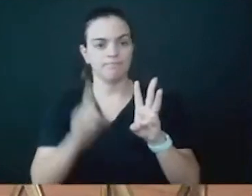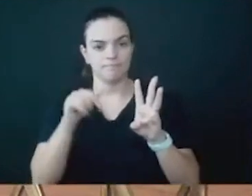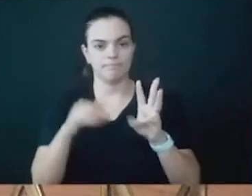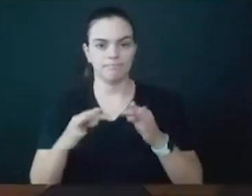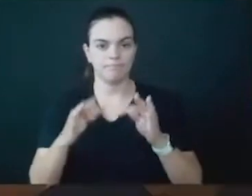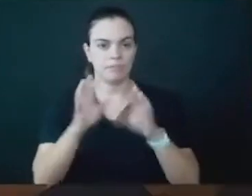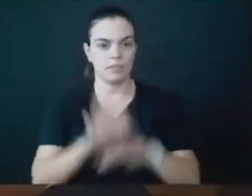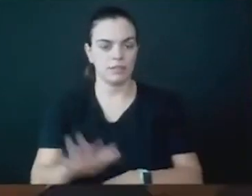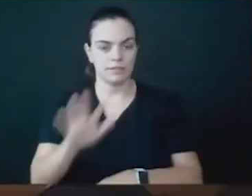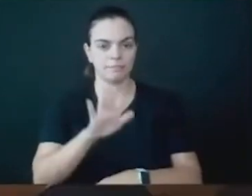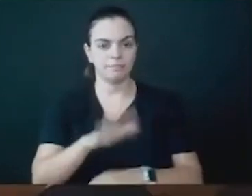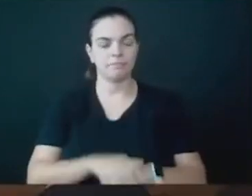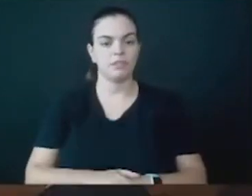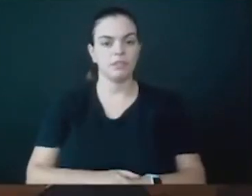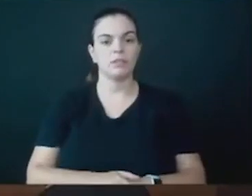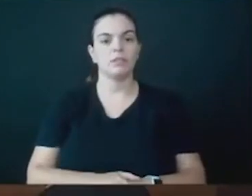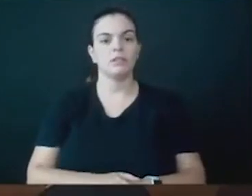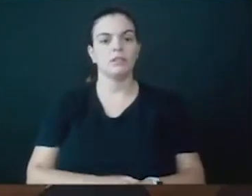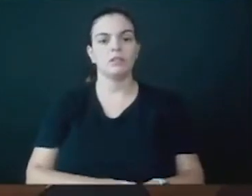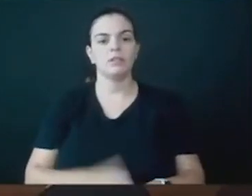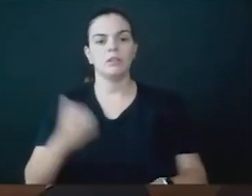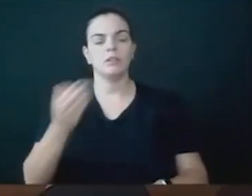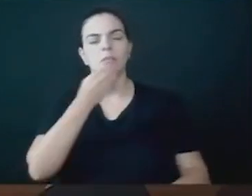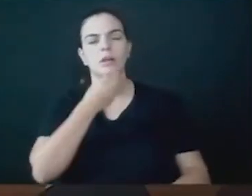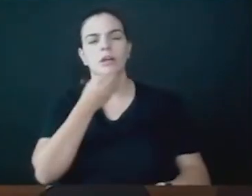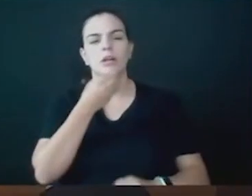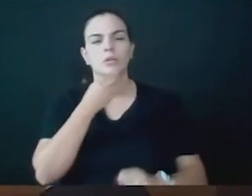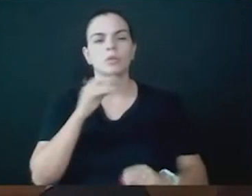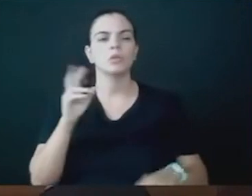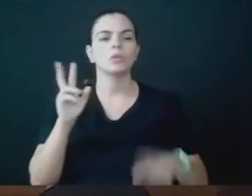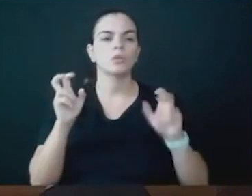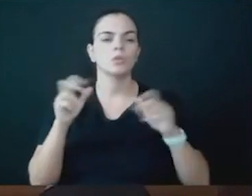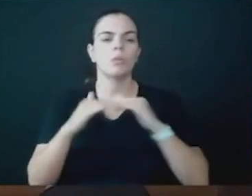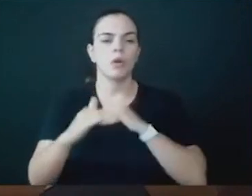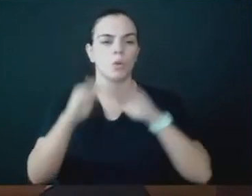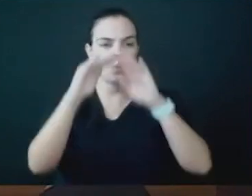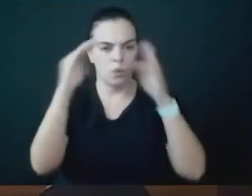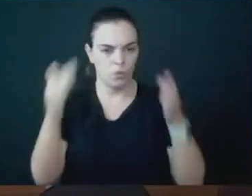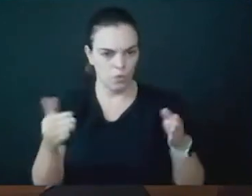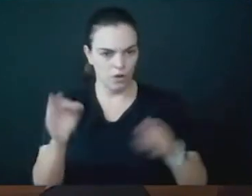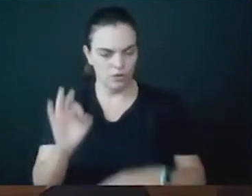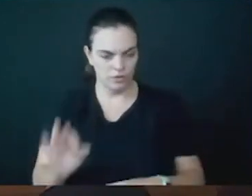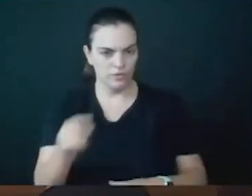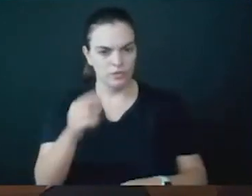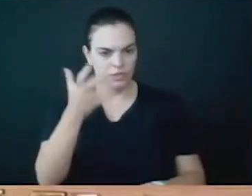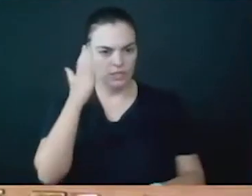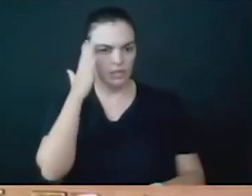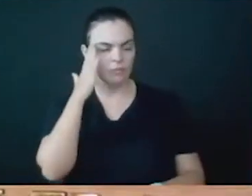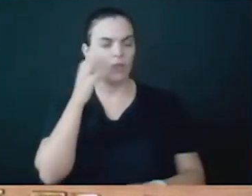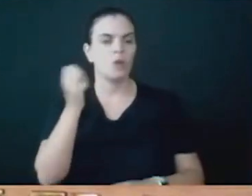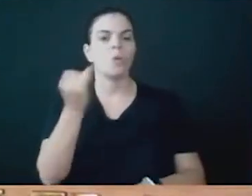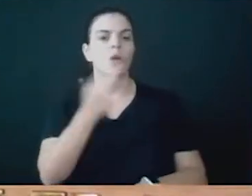Vereador Marcos, só para entender o questionamento do senhor com relação às quadras cobertas, isso, se aquele total já são quadras entregues.